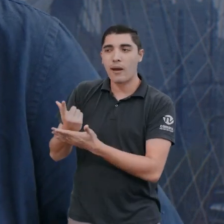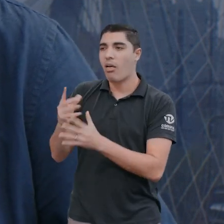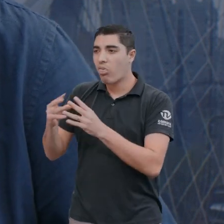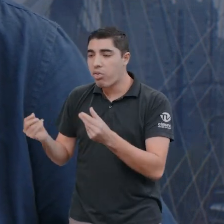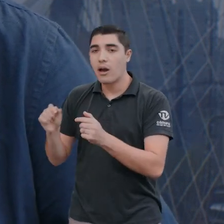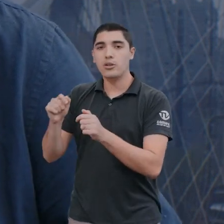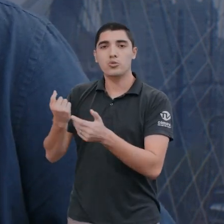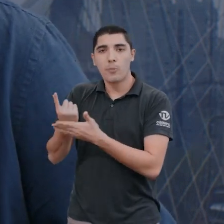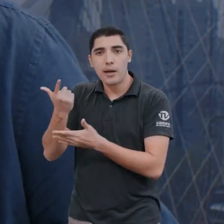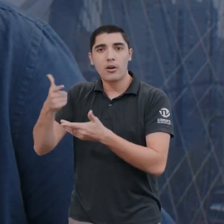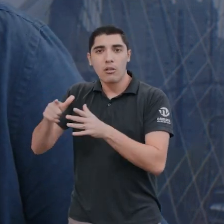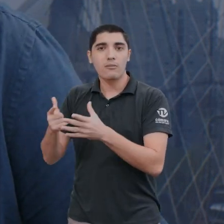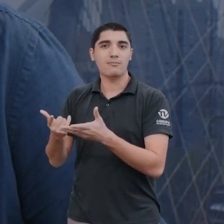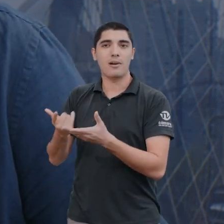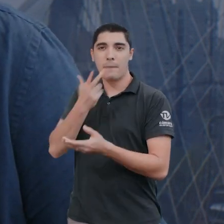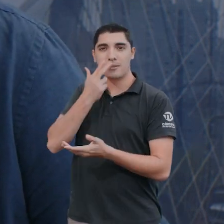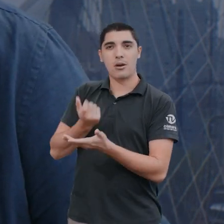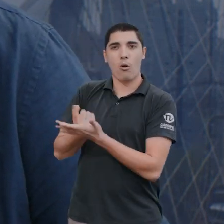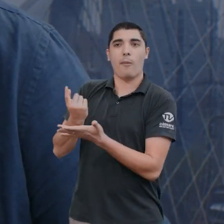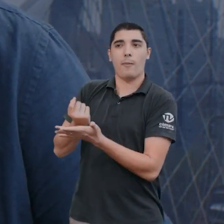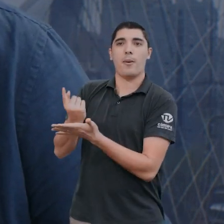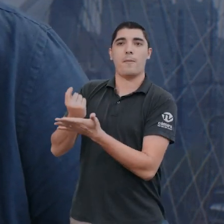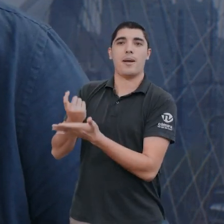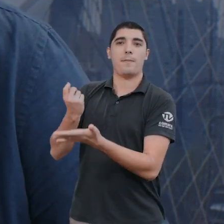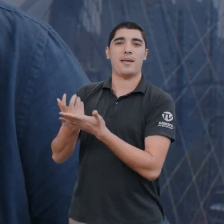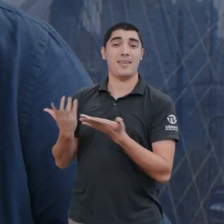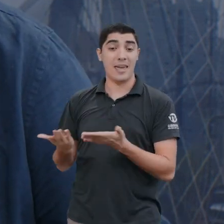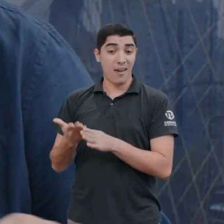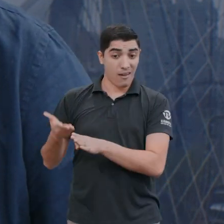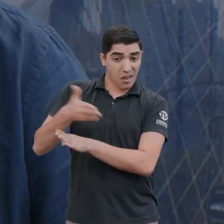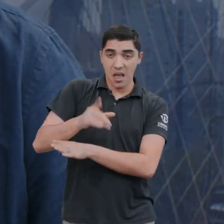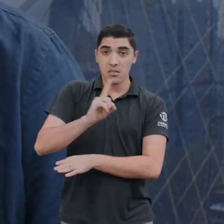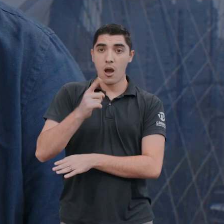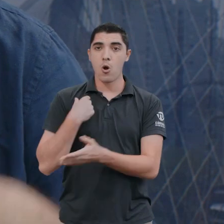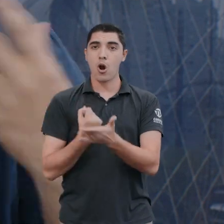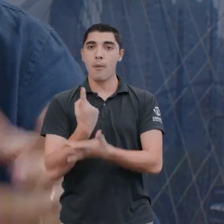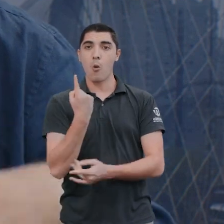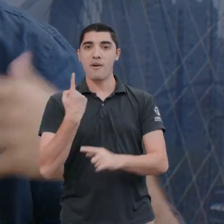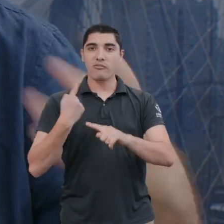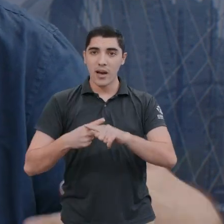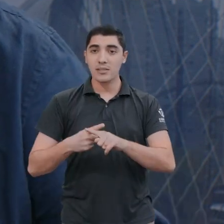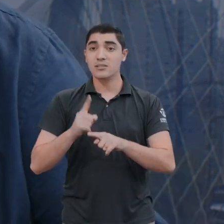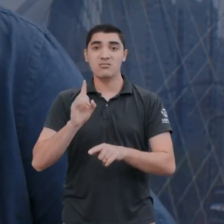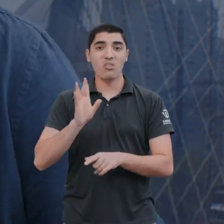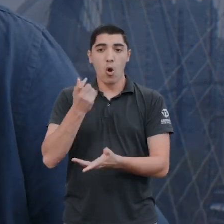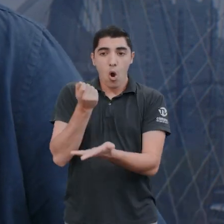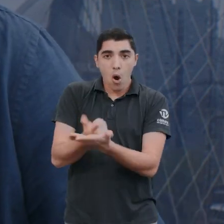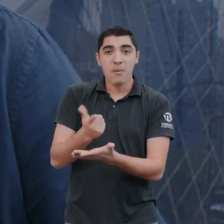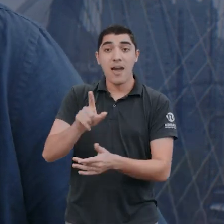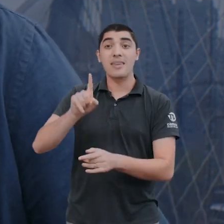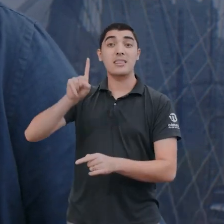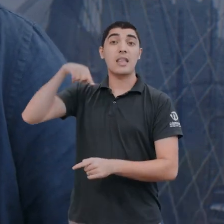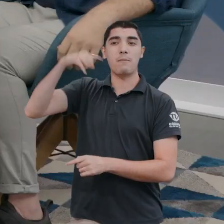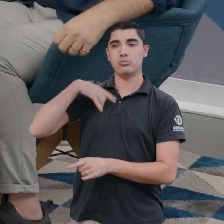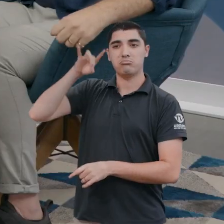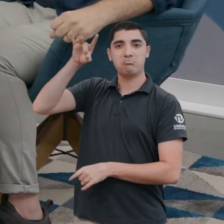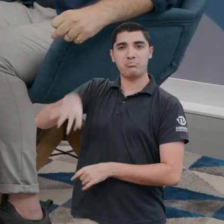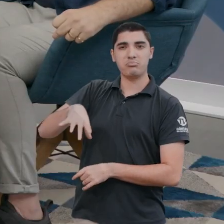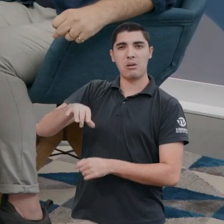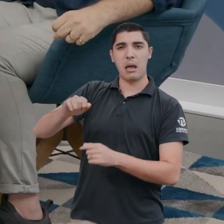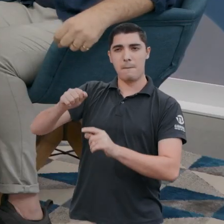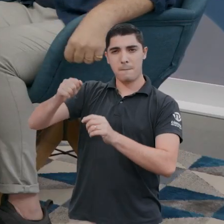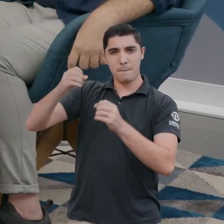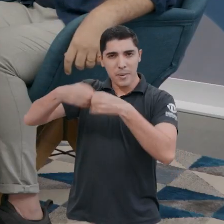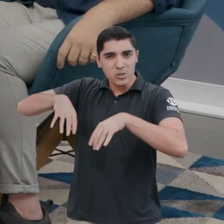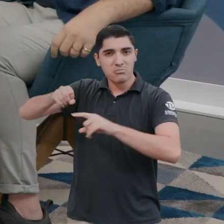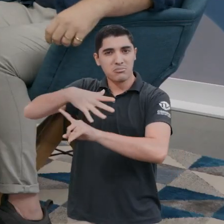ajuda nessa questão do descarte, né? Você não vai ser uma pessoa que vai descartar isso no meio ambiente. E o ideal,